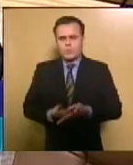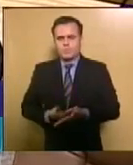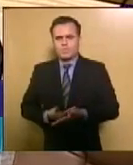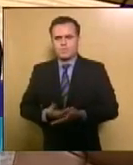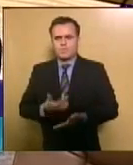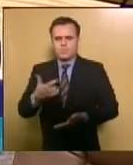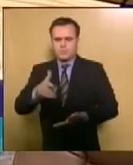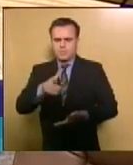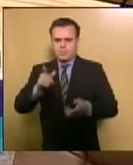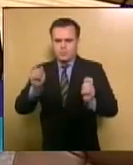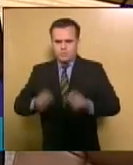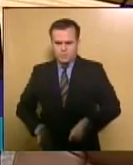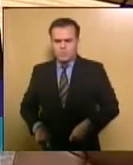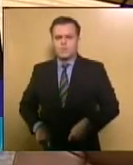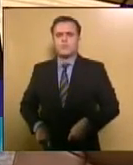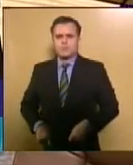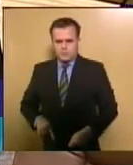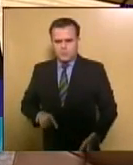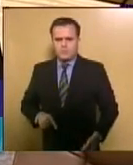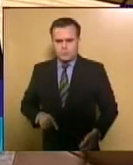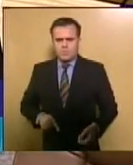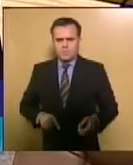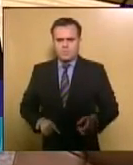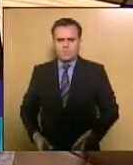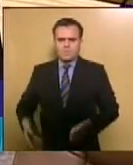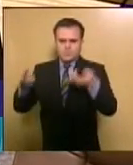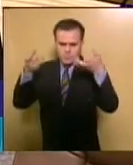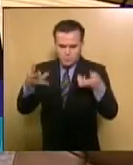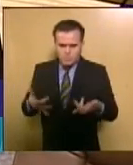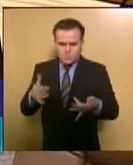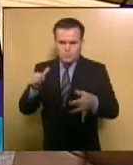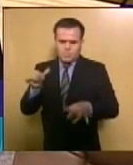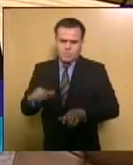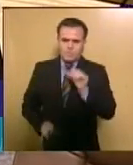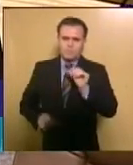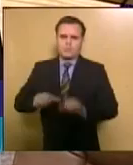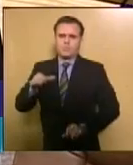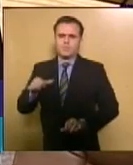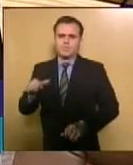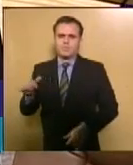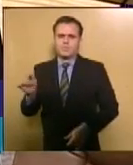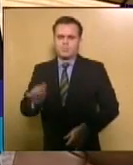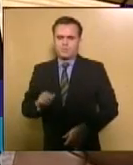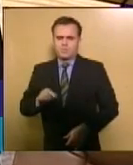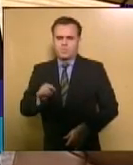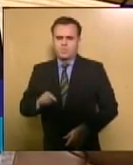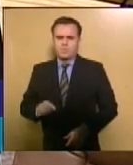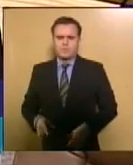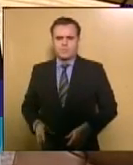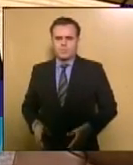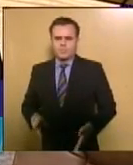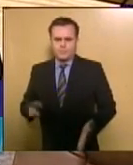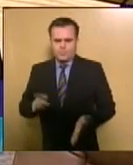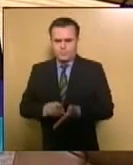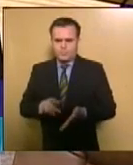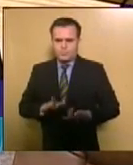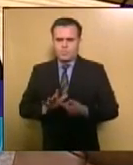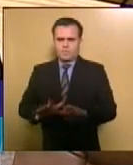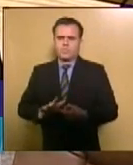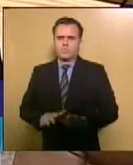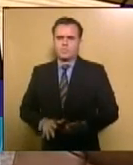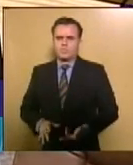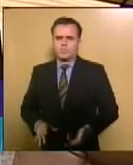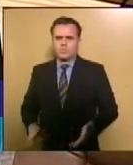bem sucedidas na Perspectiva da ação desse dessa ilicitude em